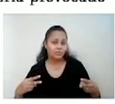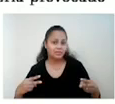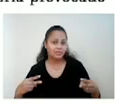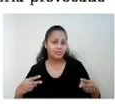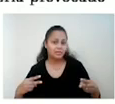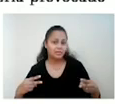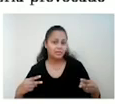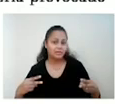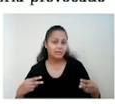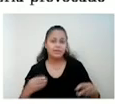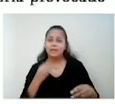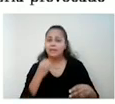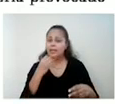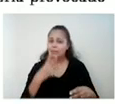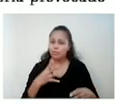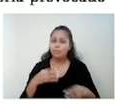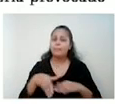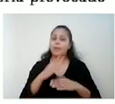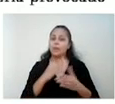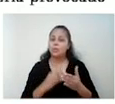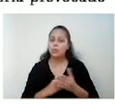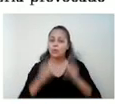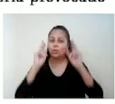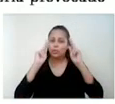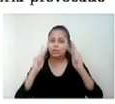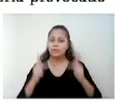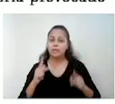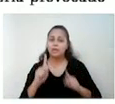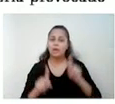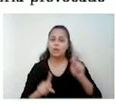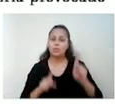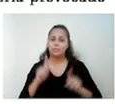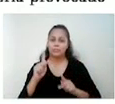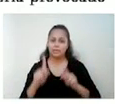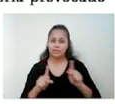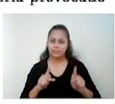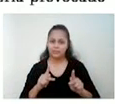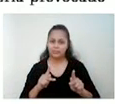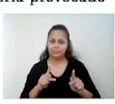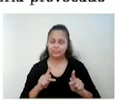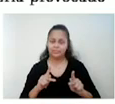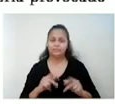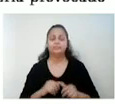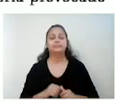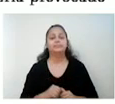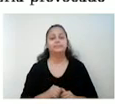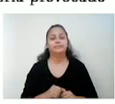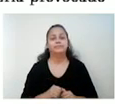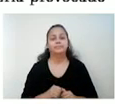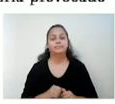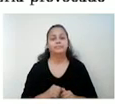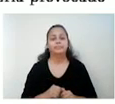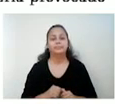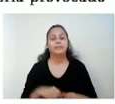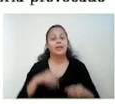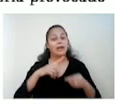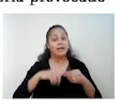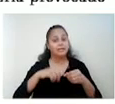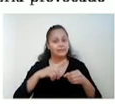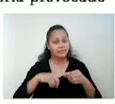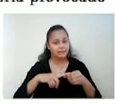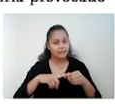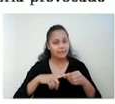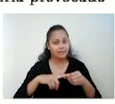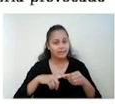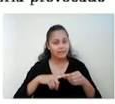a humanidade, como a possibilidade de conhecer alguns elementos originais de uma cidade medieval. As